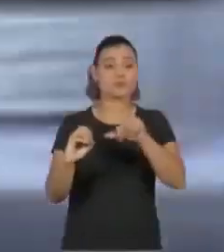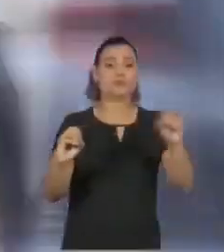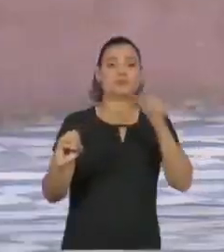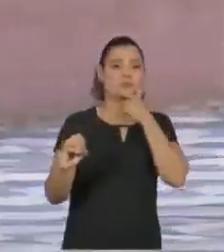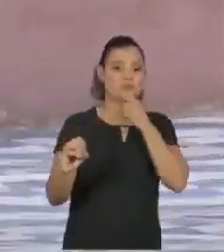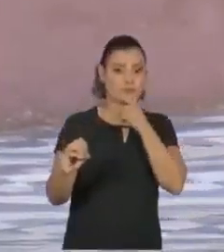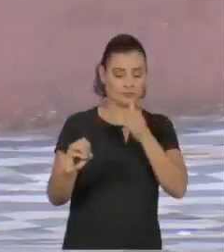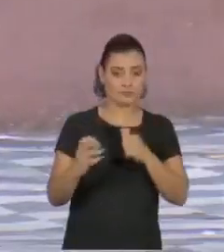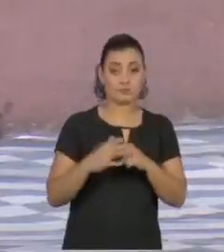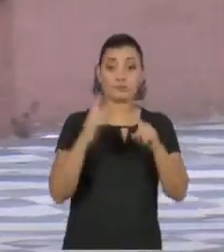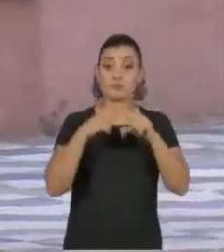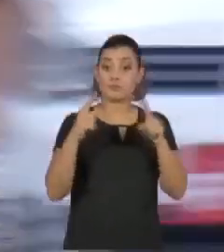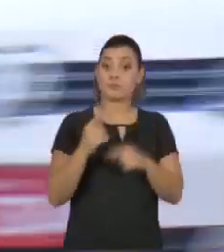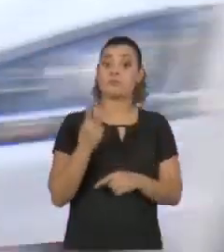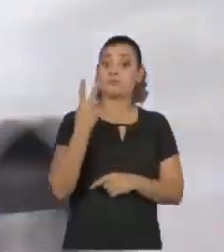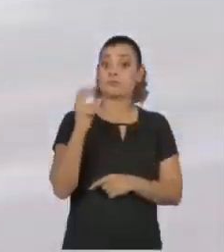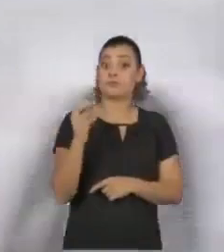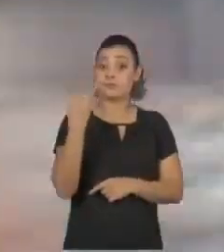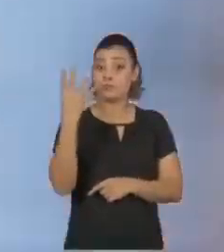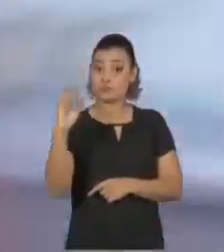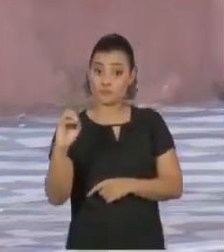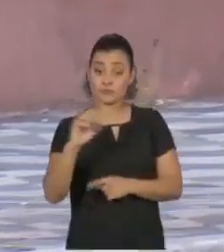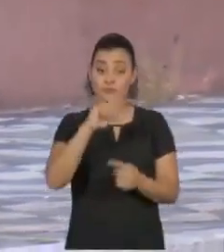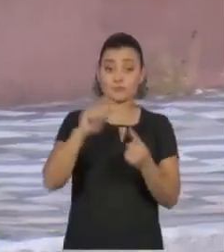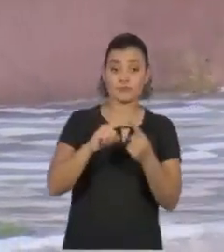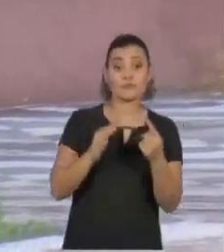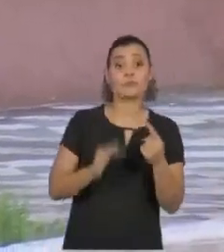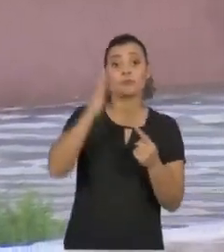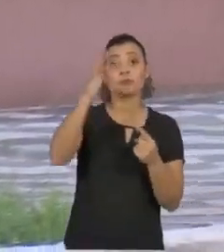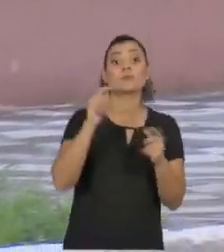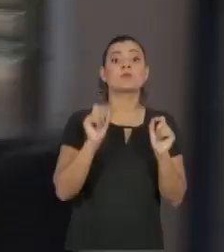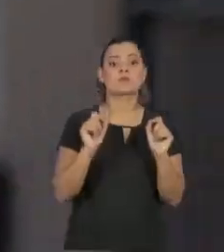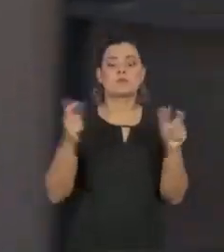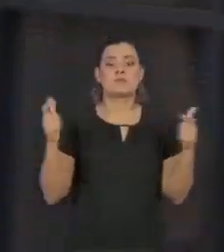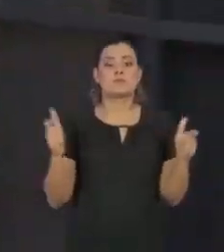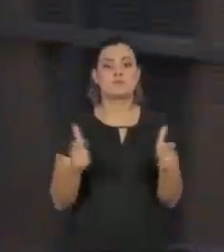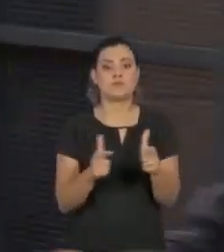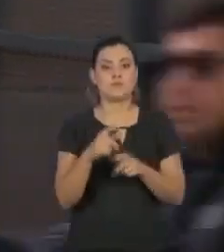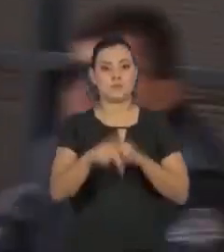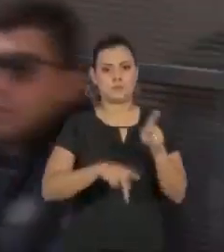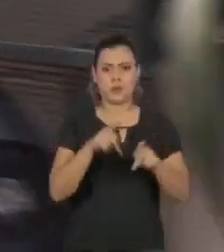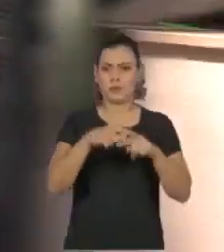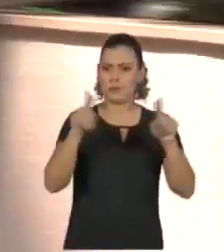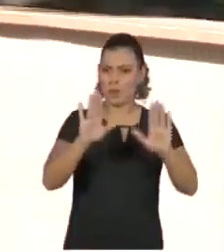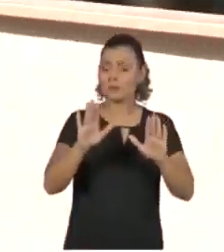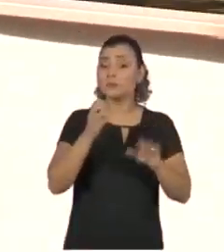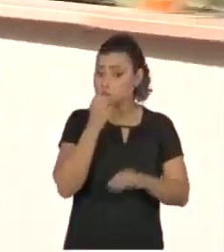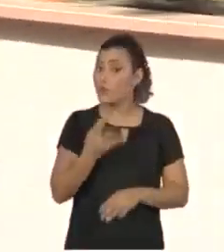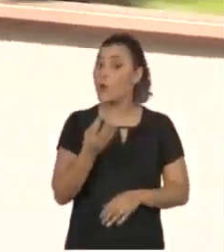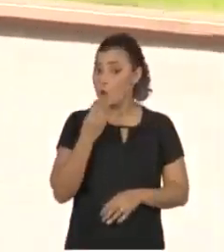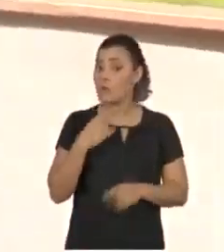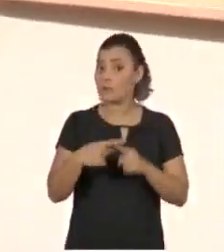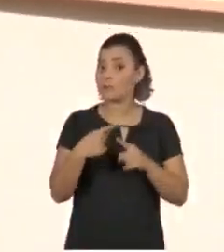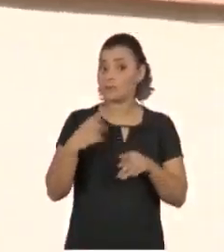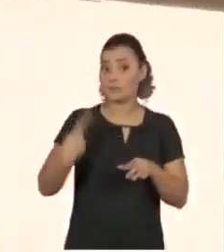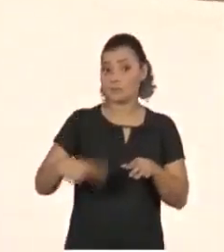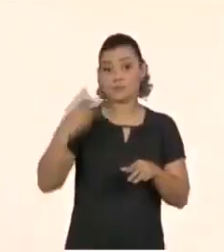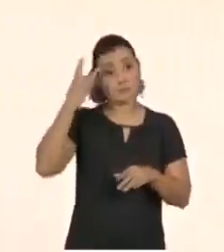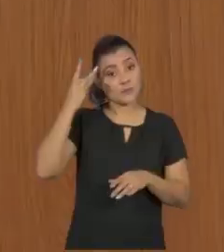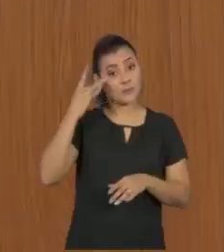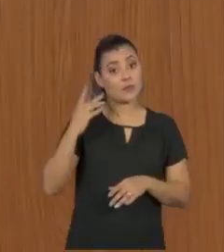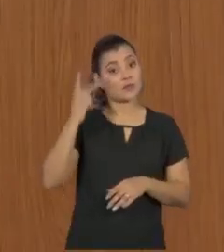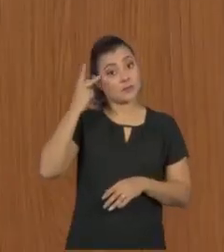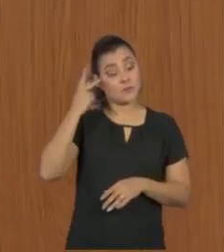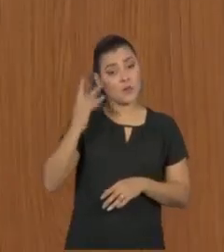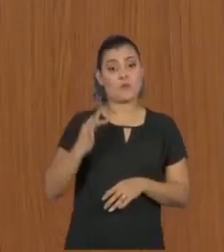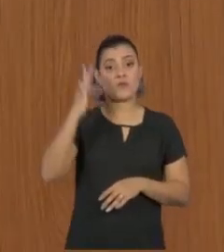de 2040 a perspectiva é que a população passe a encolher, o que pode ser uma vantagem para São Paulo do futuro.